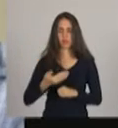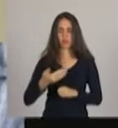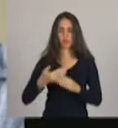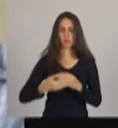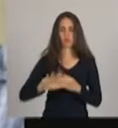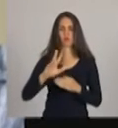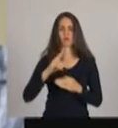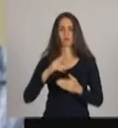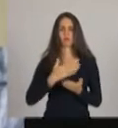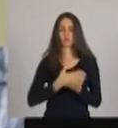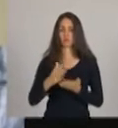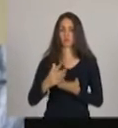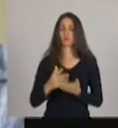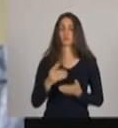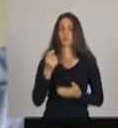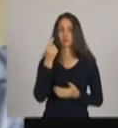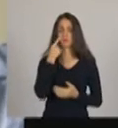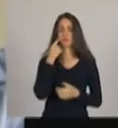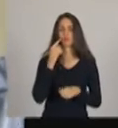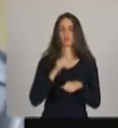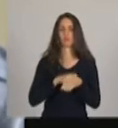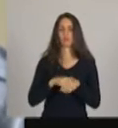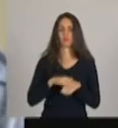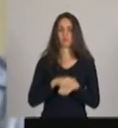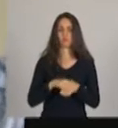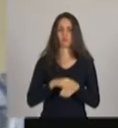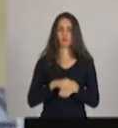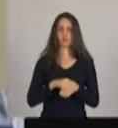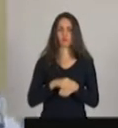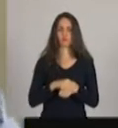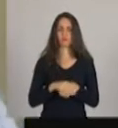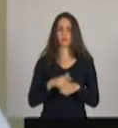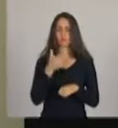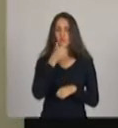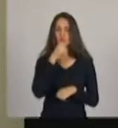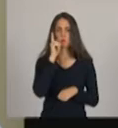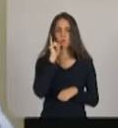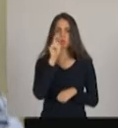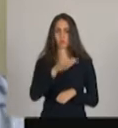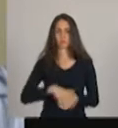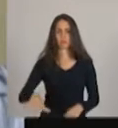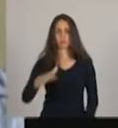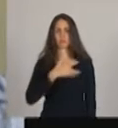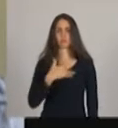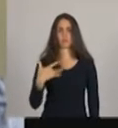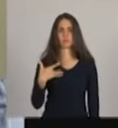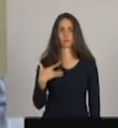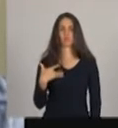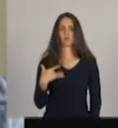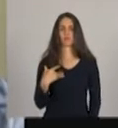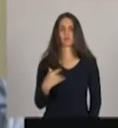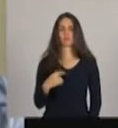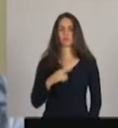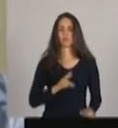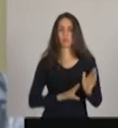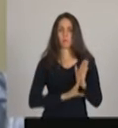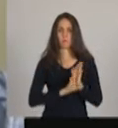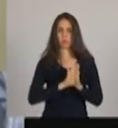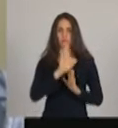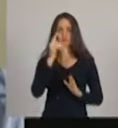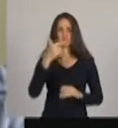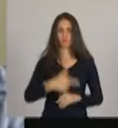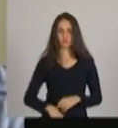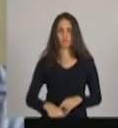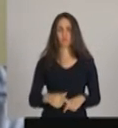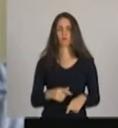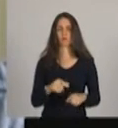aonde pode culminar, nós estávamos conversando com essa questão ontem da área da saúde, no início de junho,